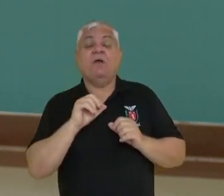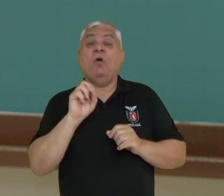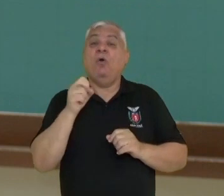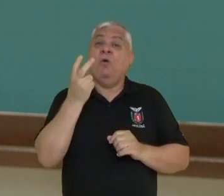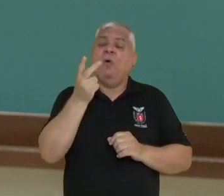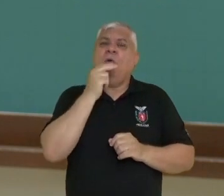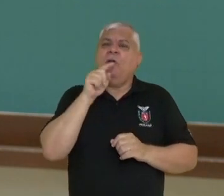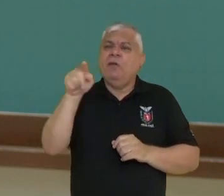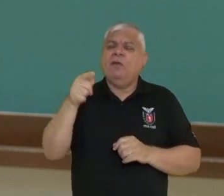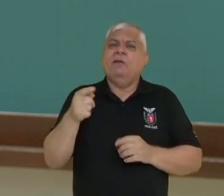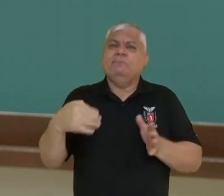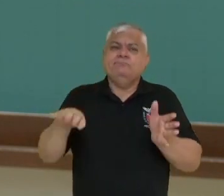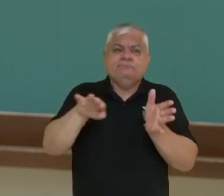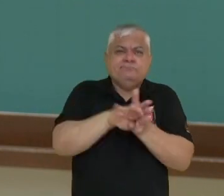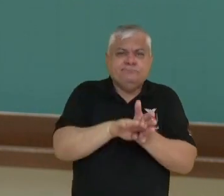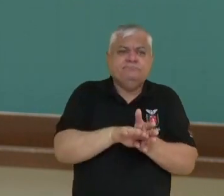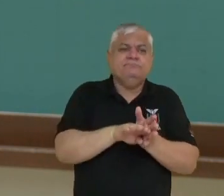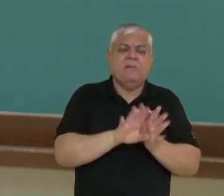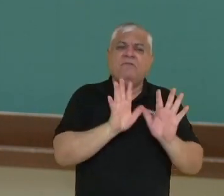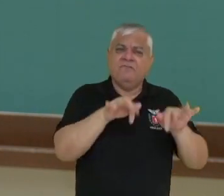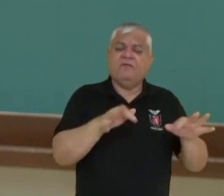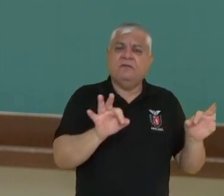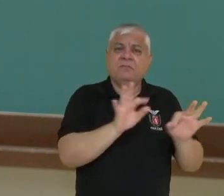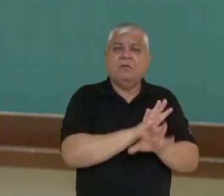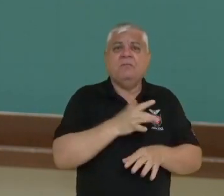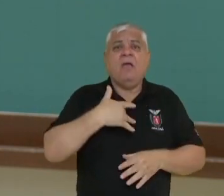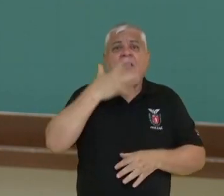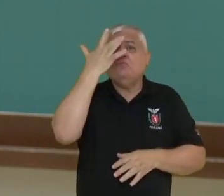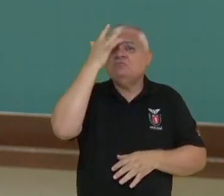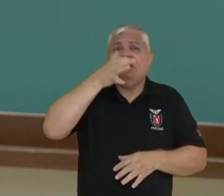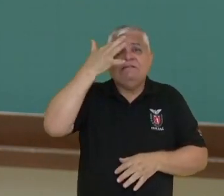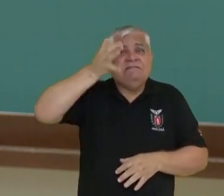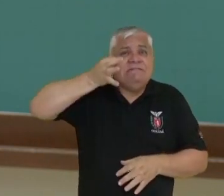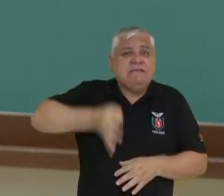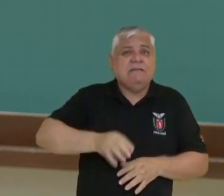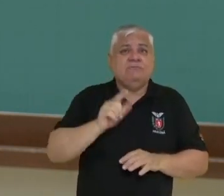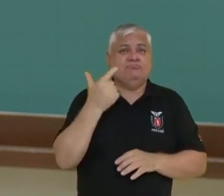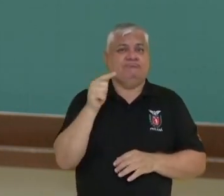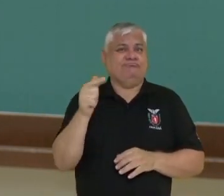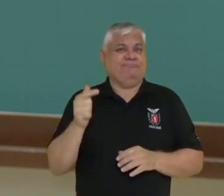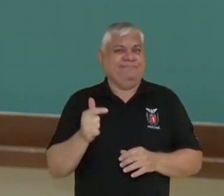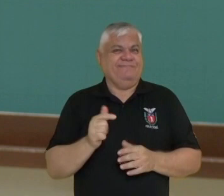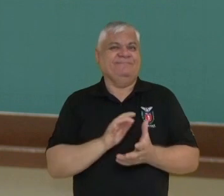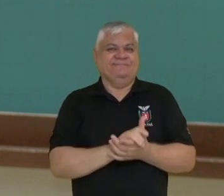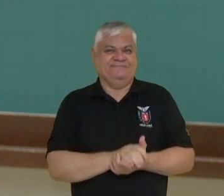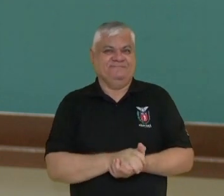eles acabaram, mas nós não temos a certeza pela forma como o verbo foi utilizado, bom?